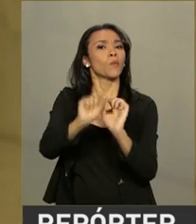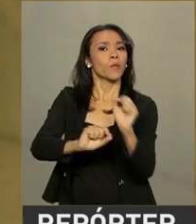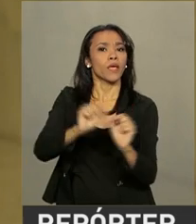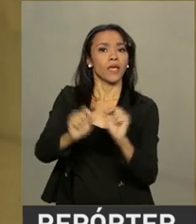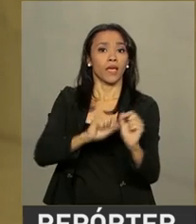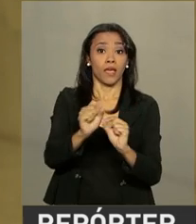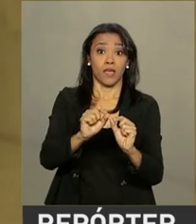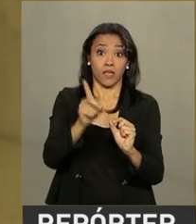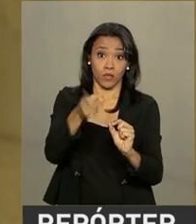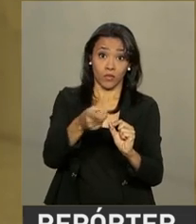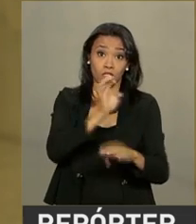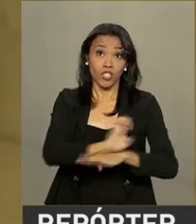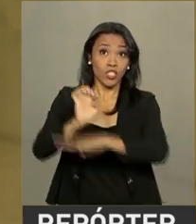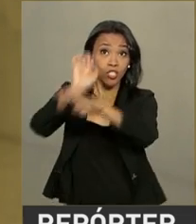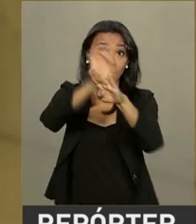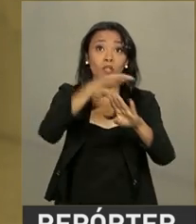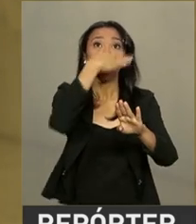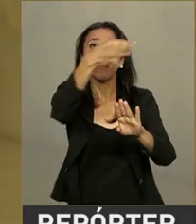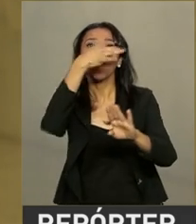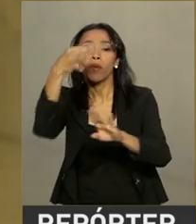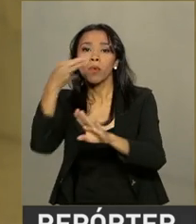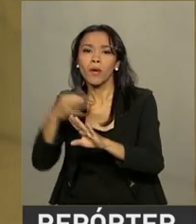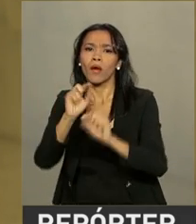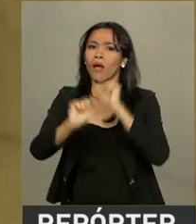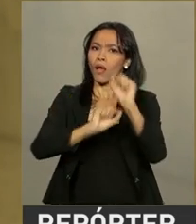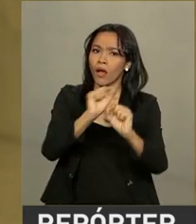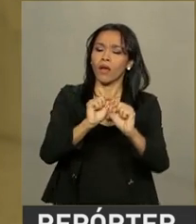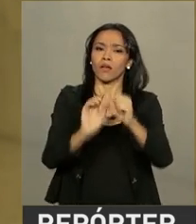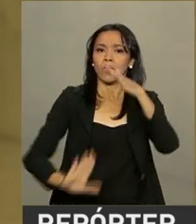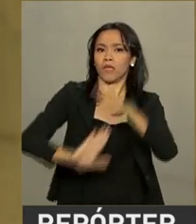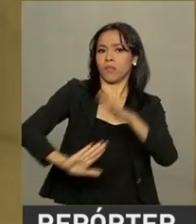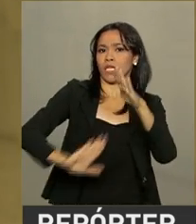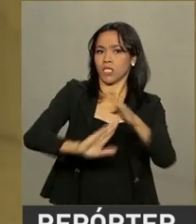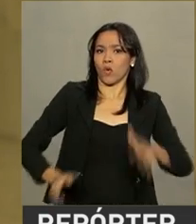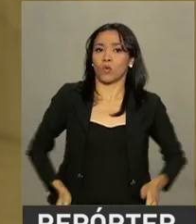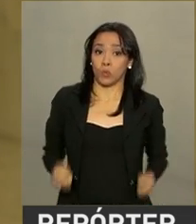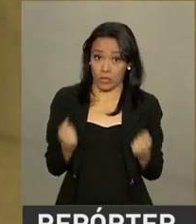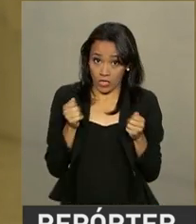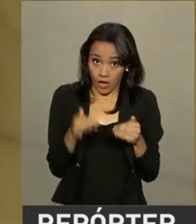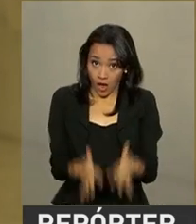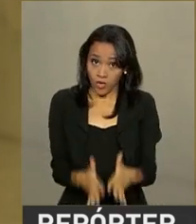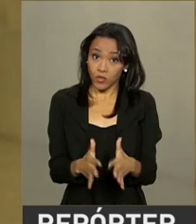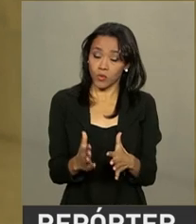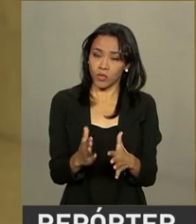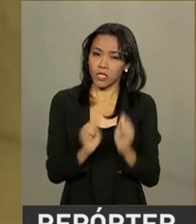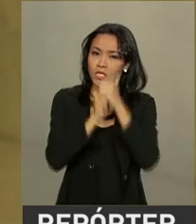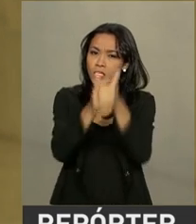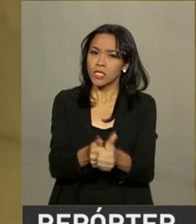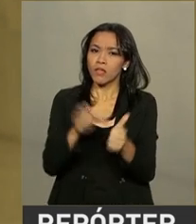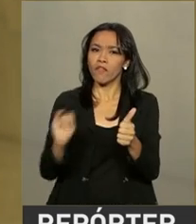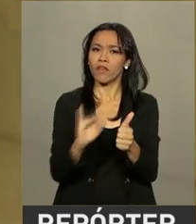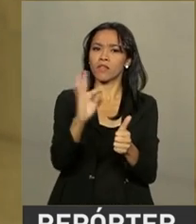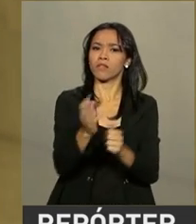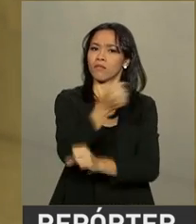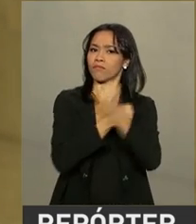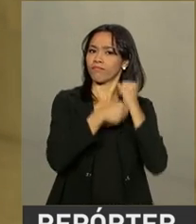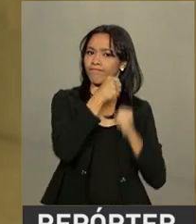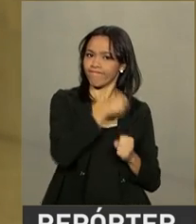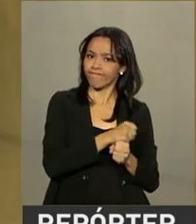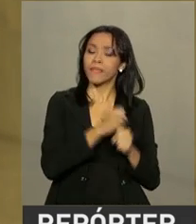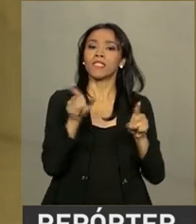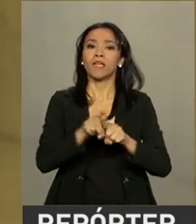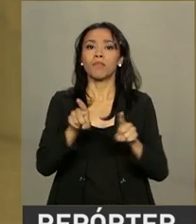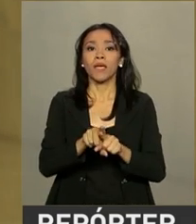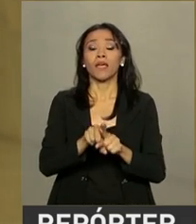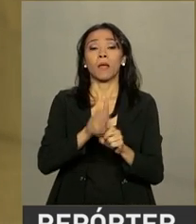dos governos estaduais. Um teto para o aumento dos gastos públicos pela inflação do ano anterior e a proibição de aumentar a folha